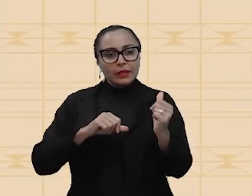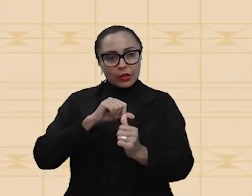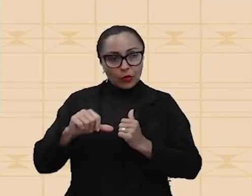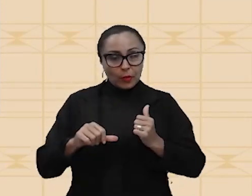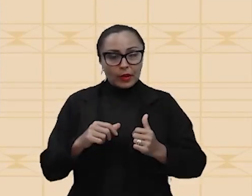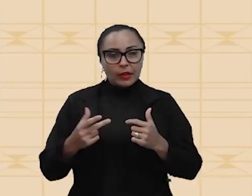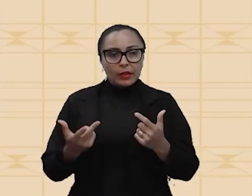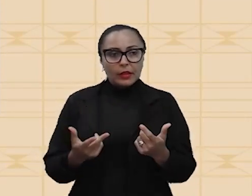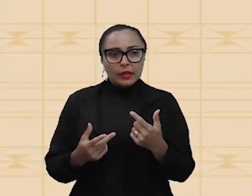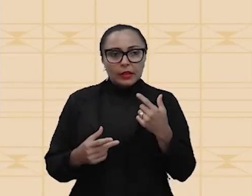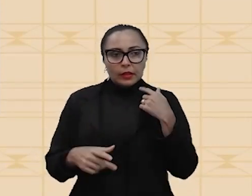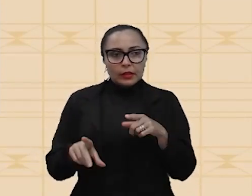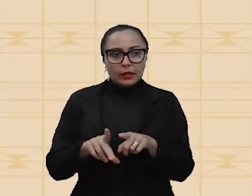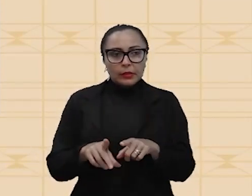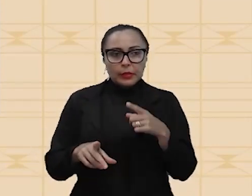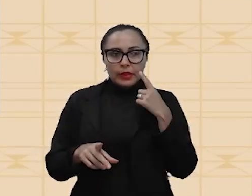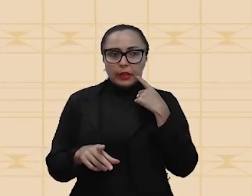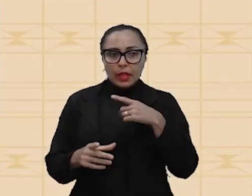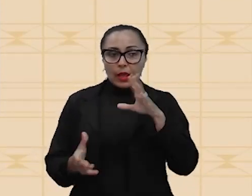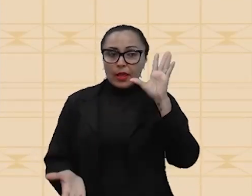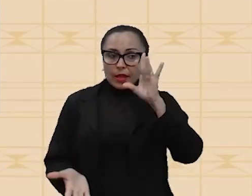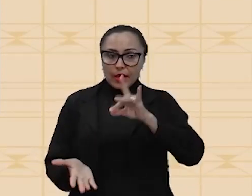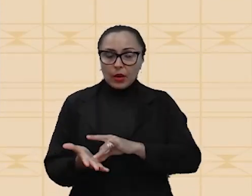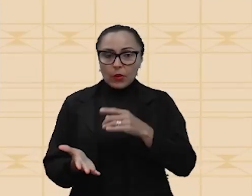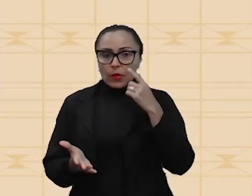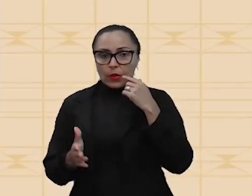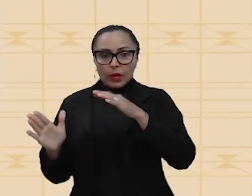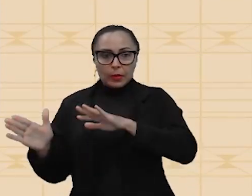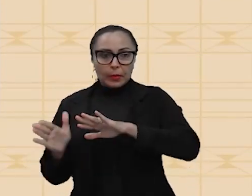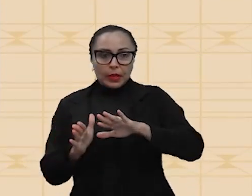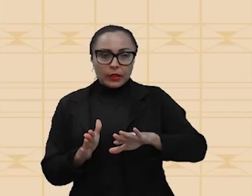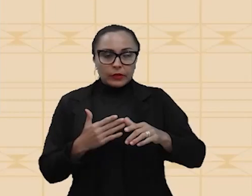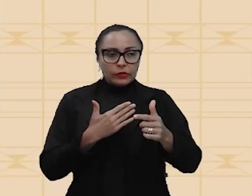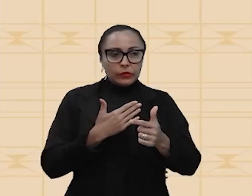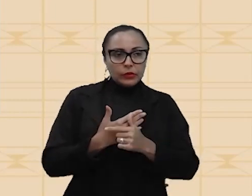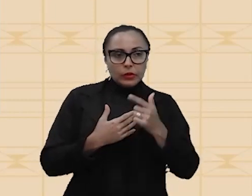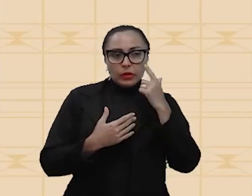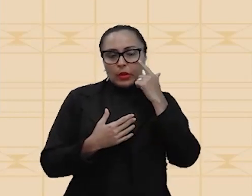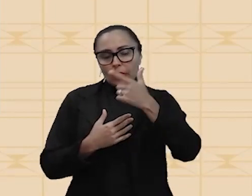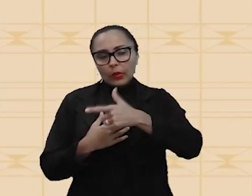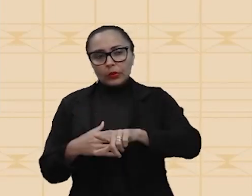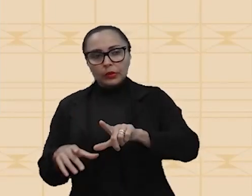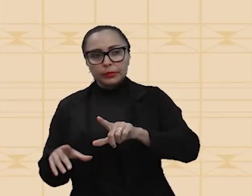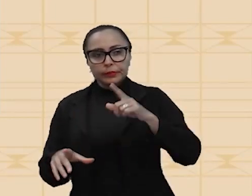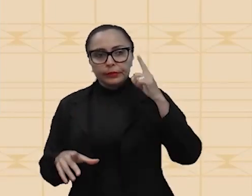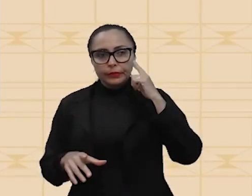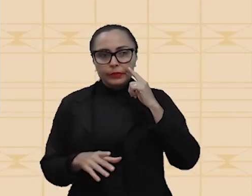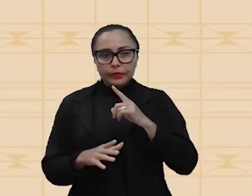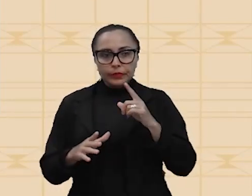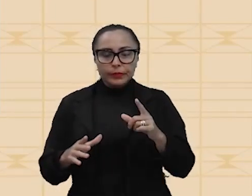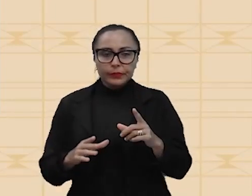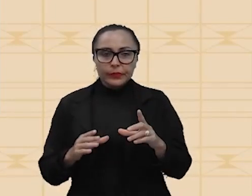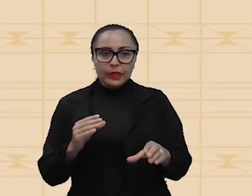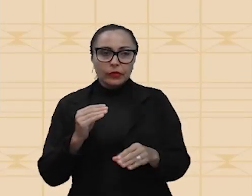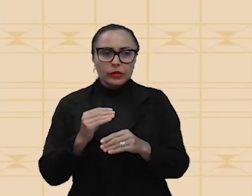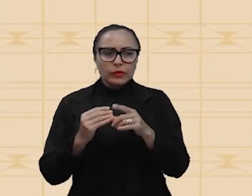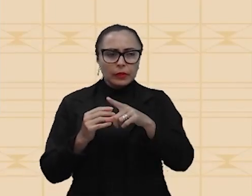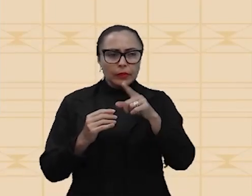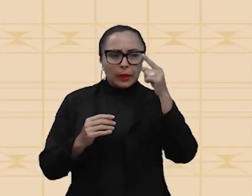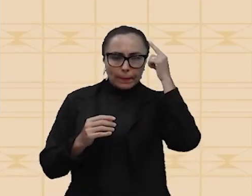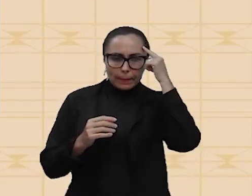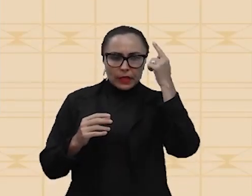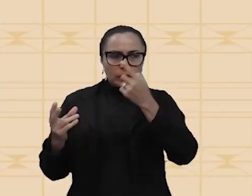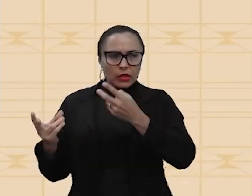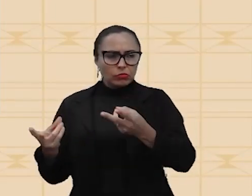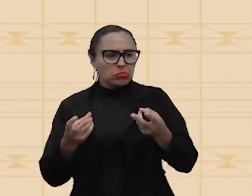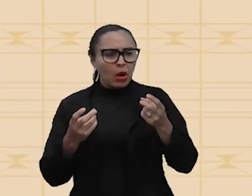ela for real, uma parte faz ela funcionar e uma outra parte é dissipada. E aí você deve estar pensando, dissipada em quê, Paulinho?